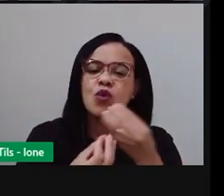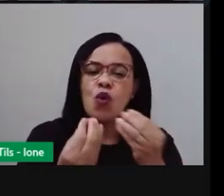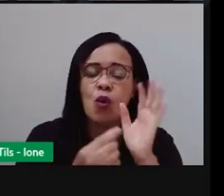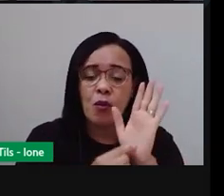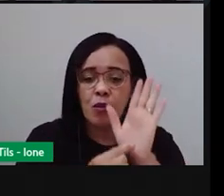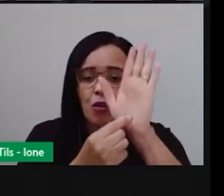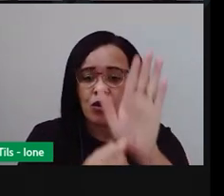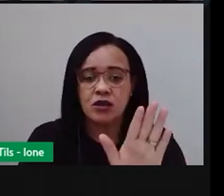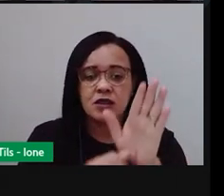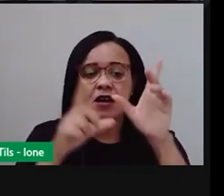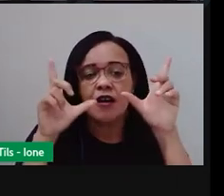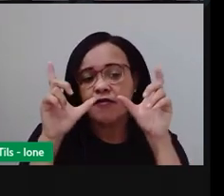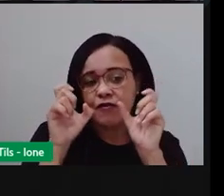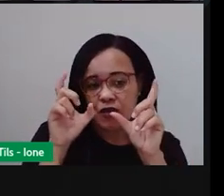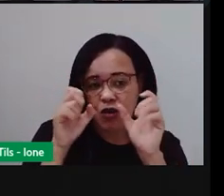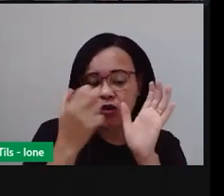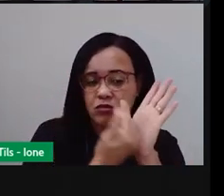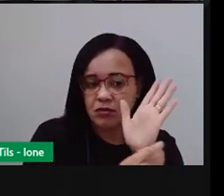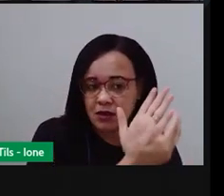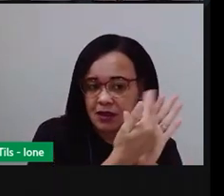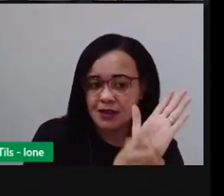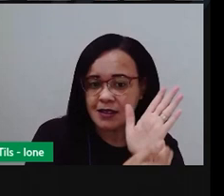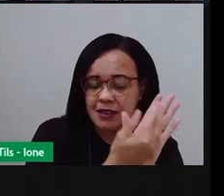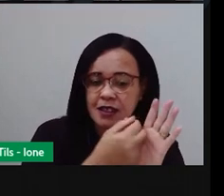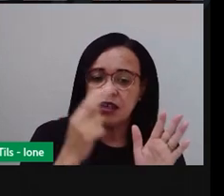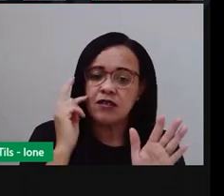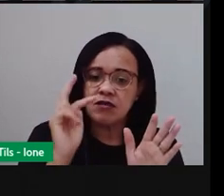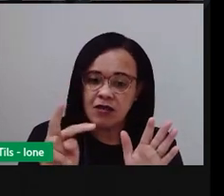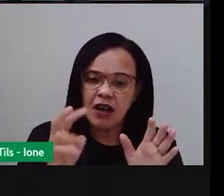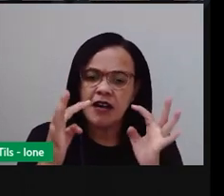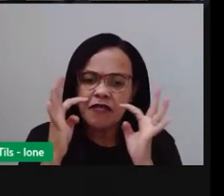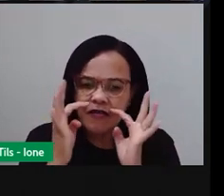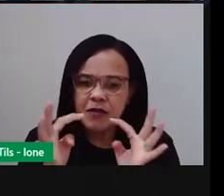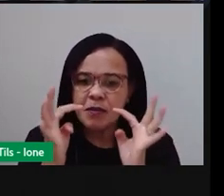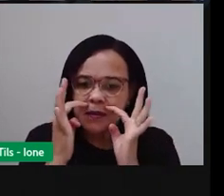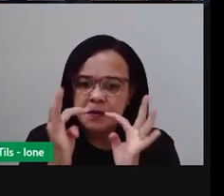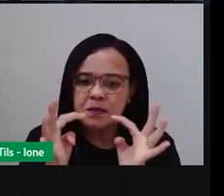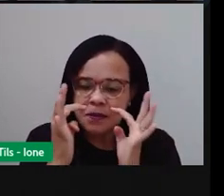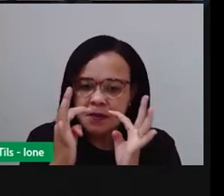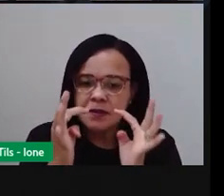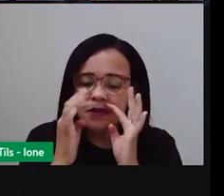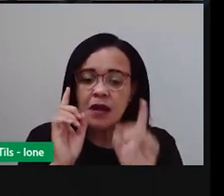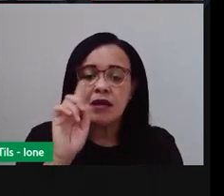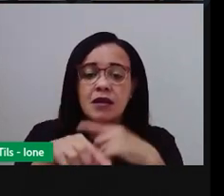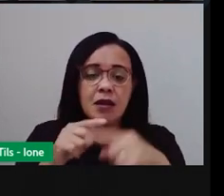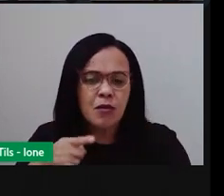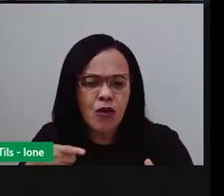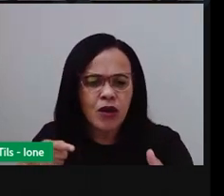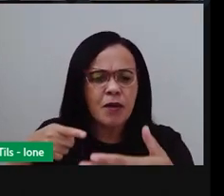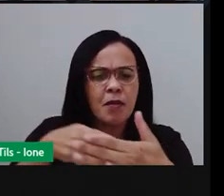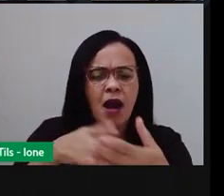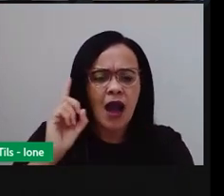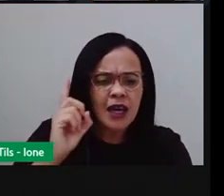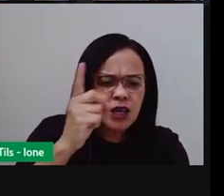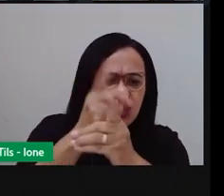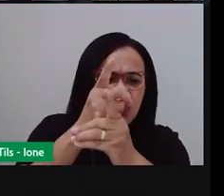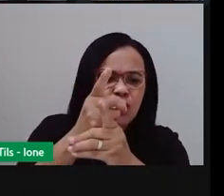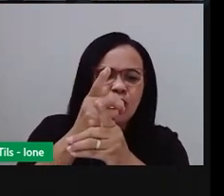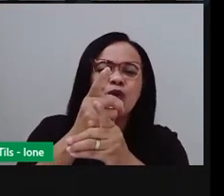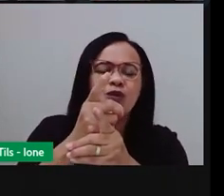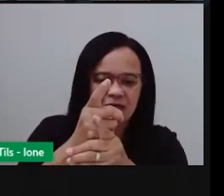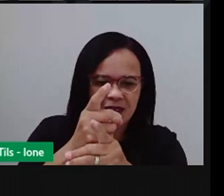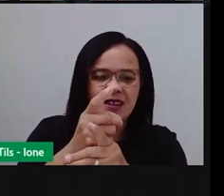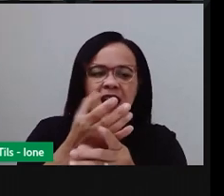algumas imagens e aí você vai observar e vai identificar aí que comidas estão